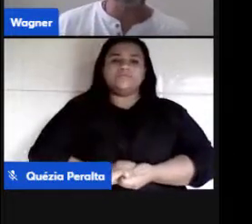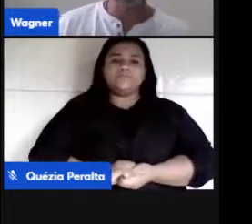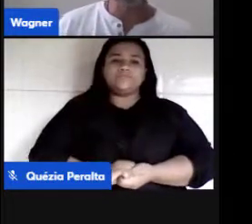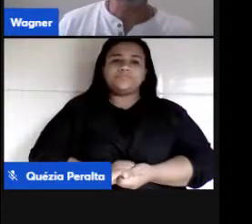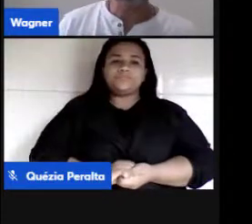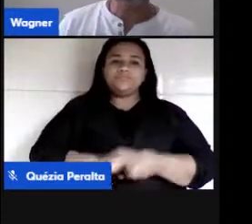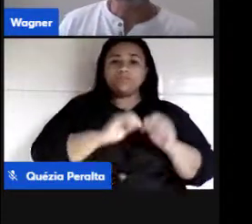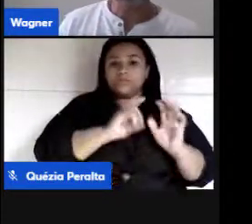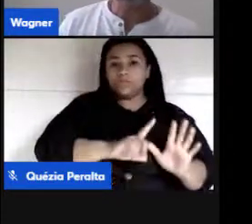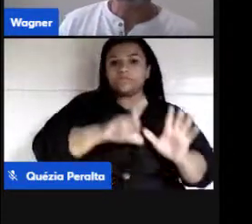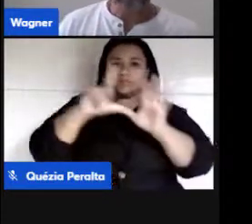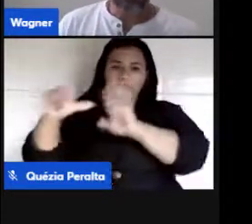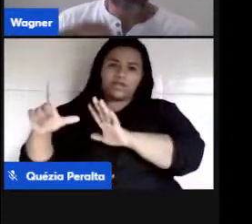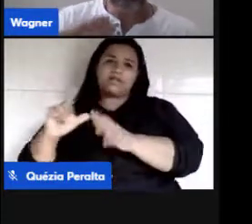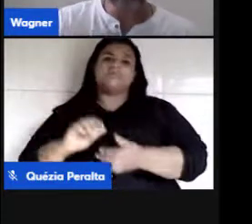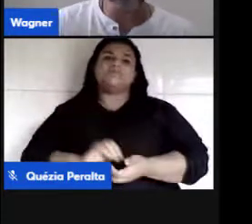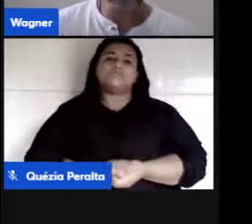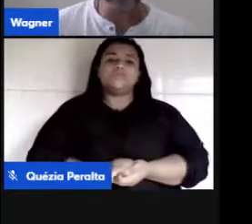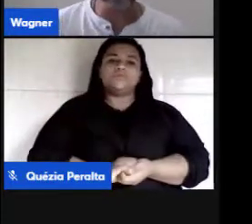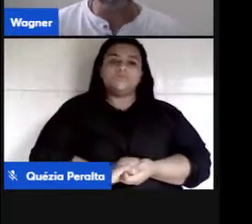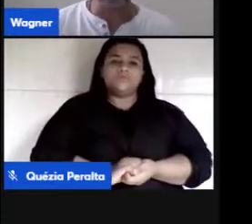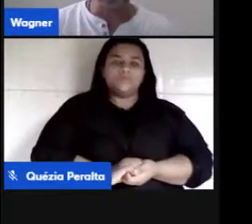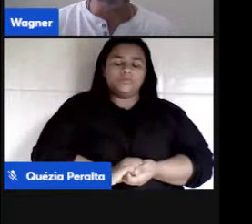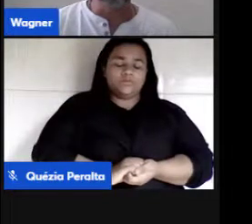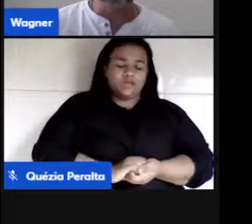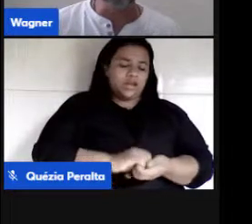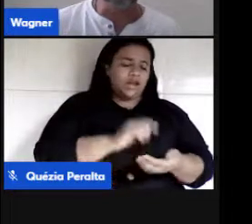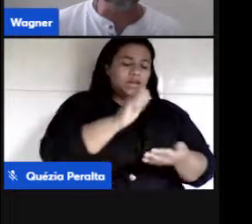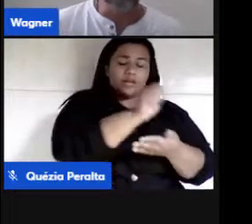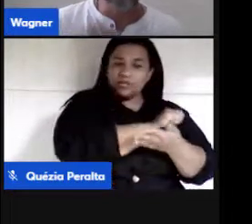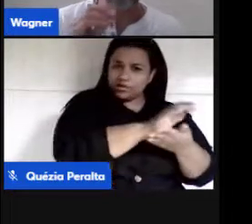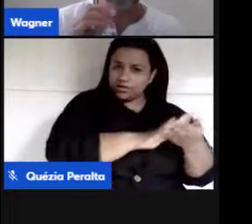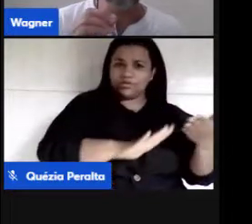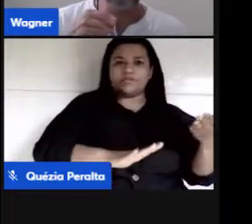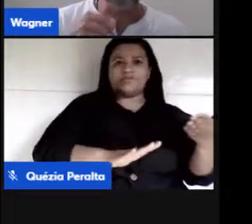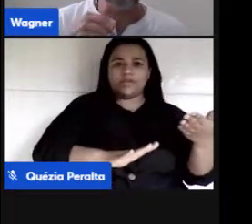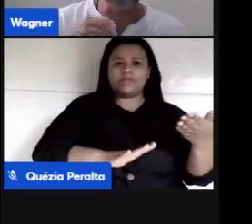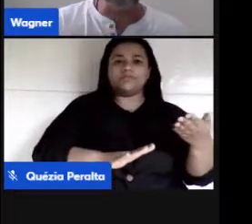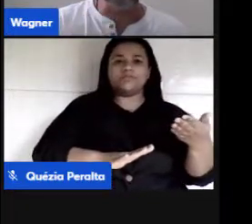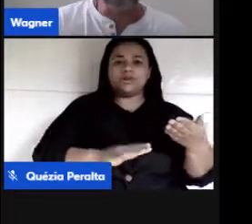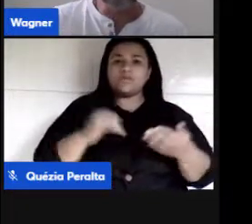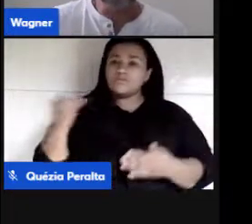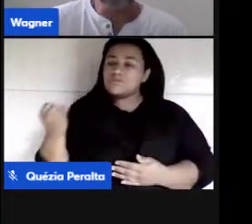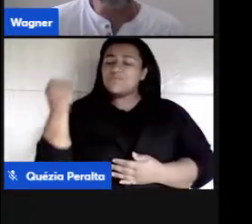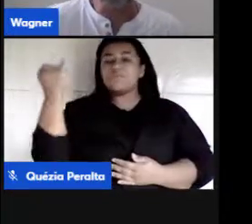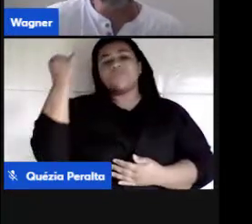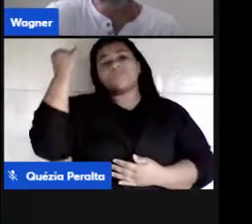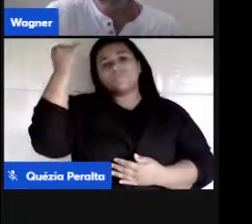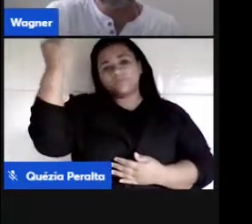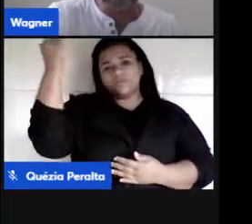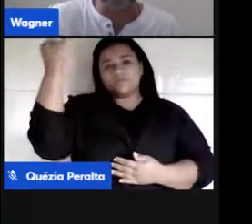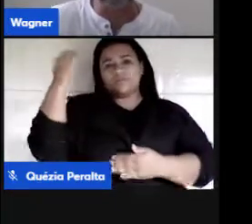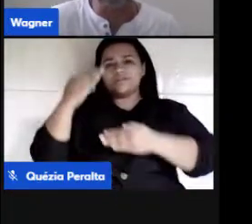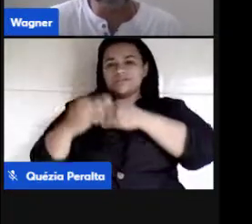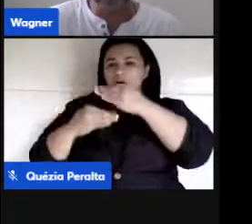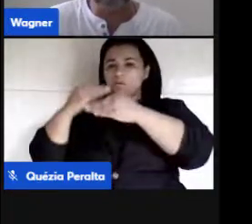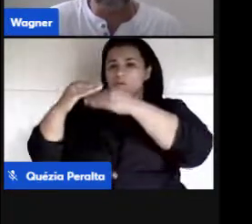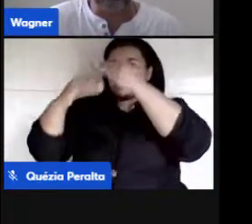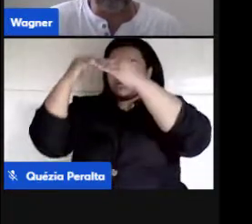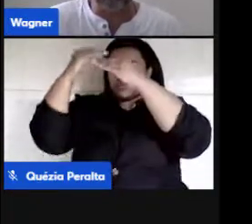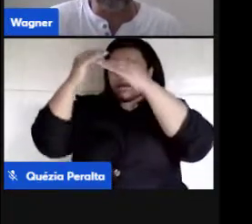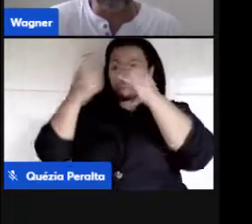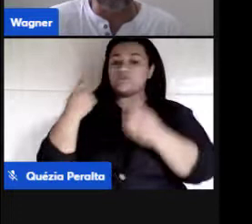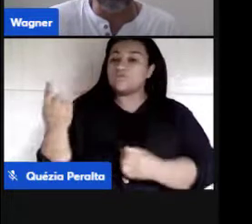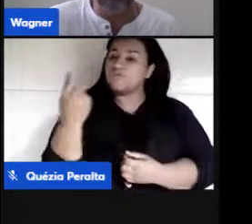favor. Aqui mais uma atividade, onde é muito importante essa construção individualizada também